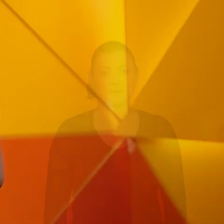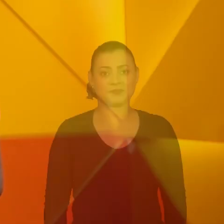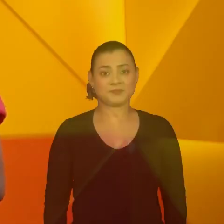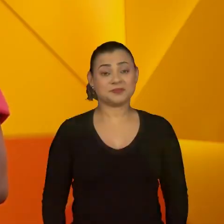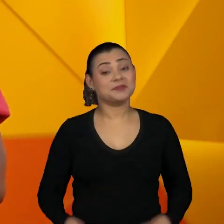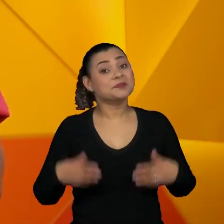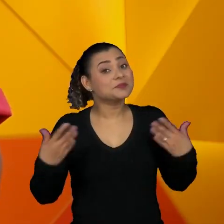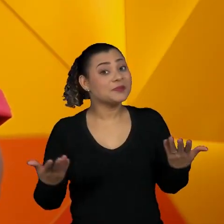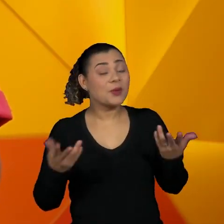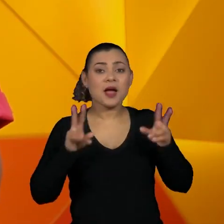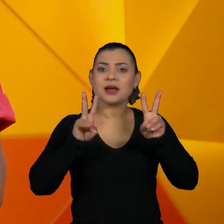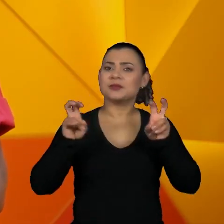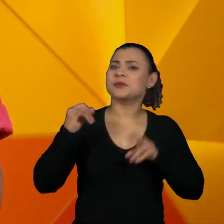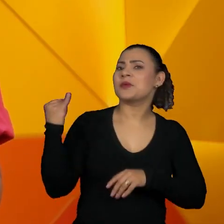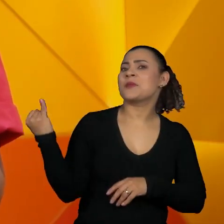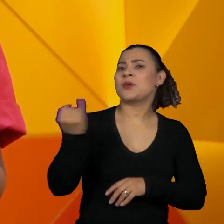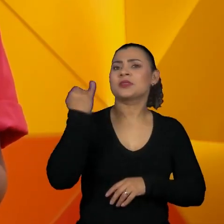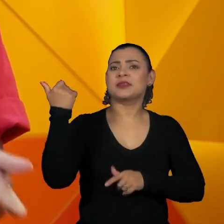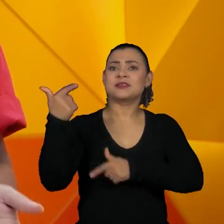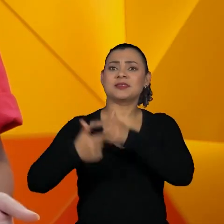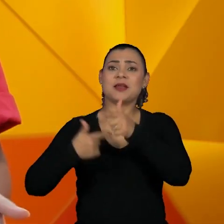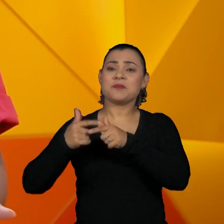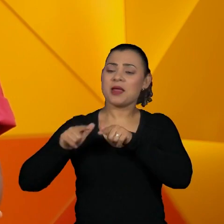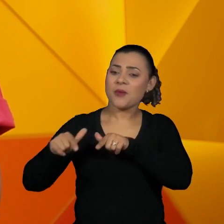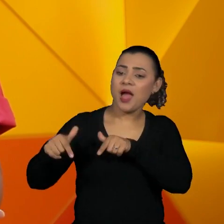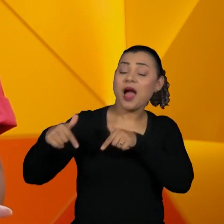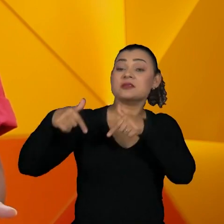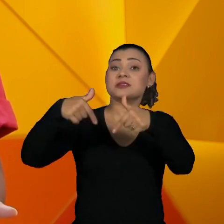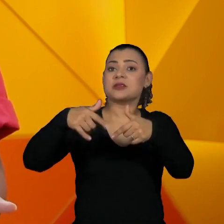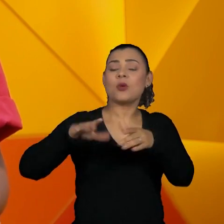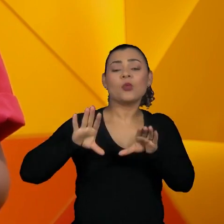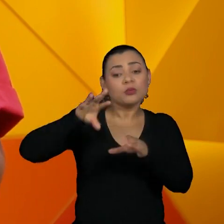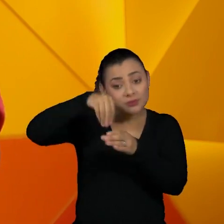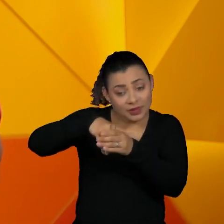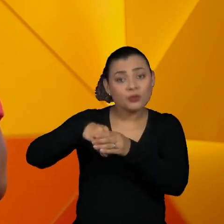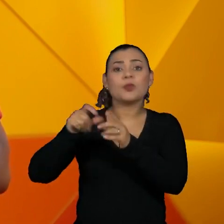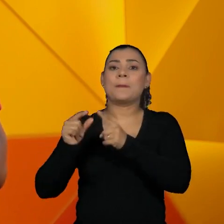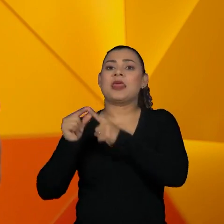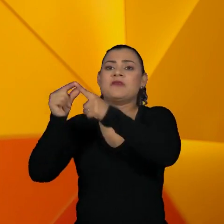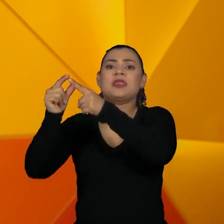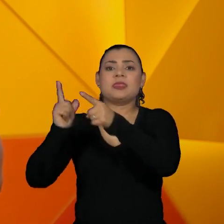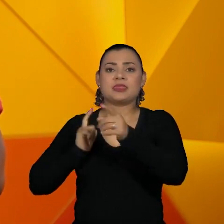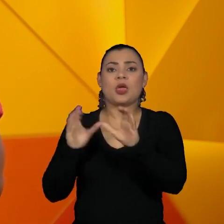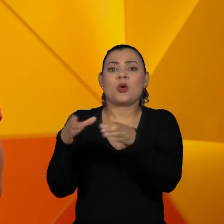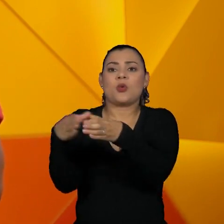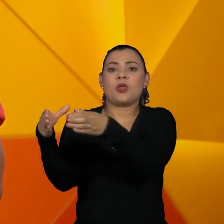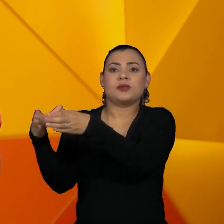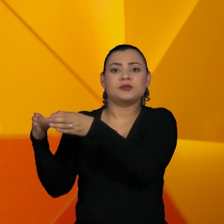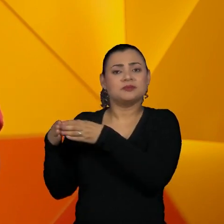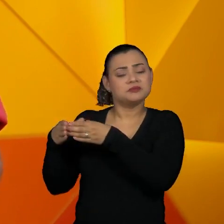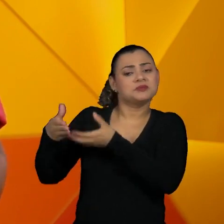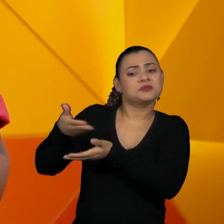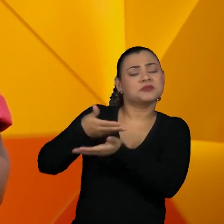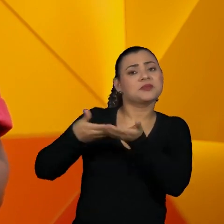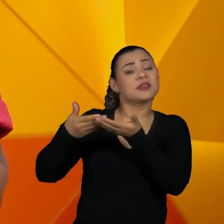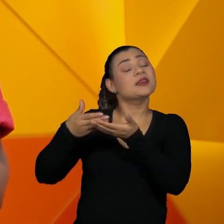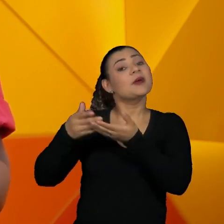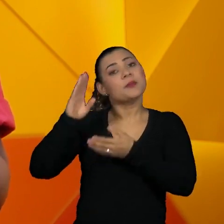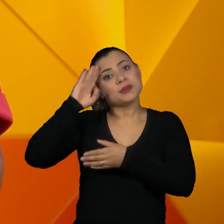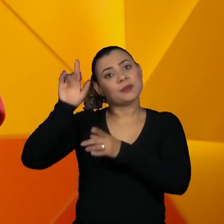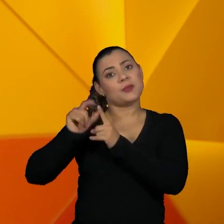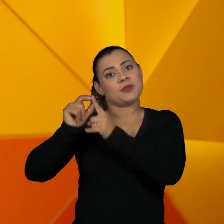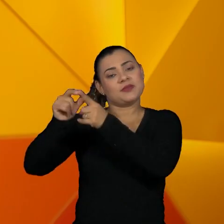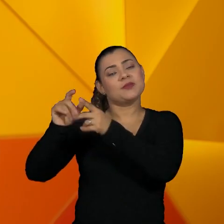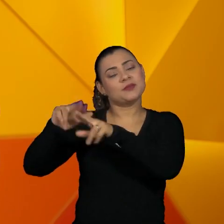E para a gente falar sobre a importância do trabalho realizado pelos coletivos e principalmente nas periferias, eu tenho o prazer de receber